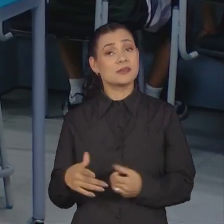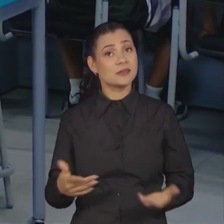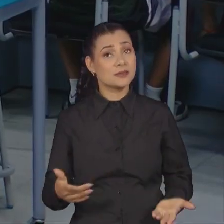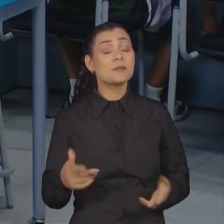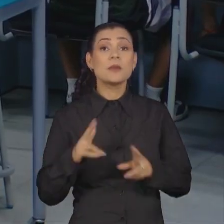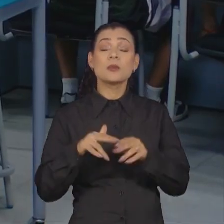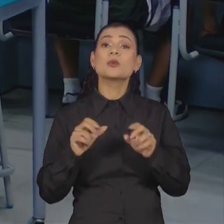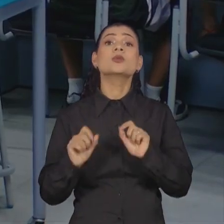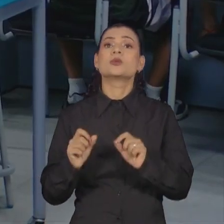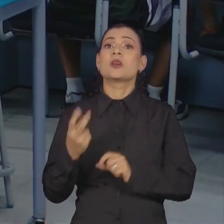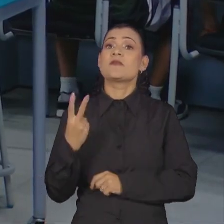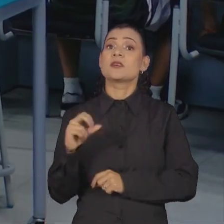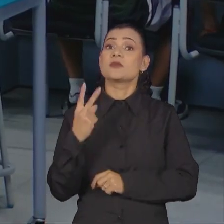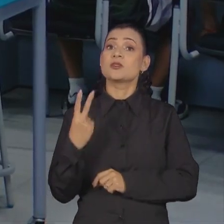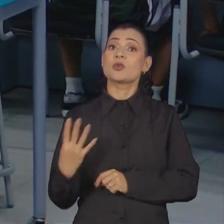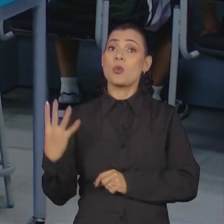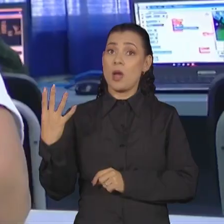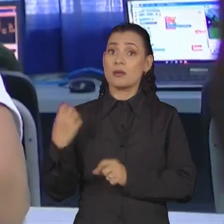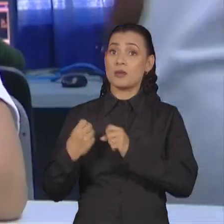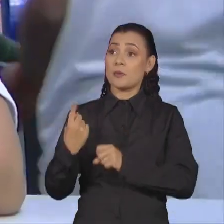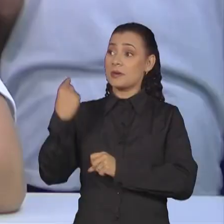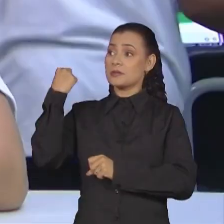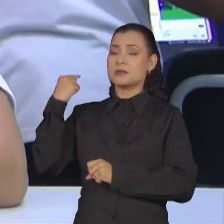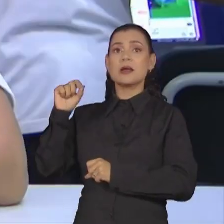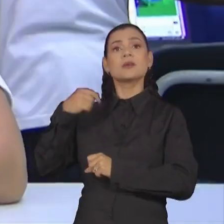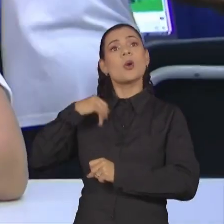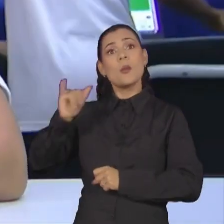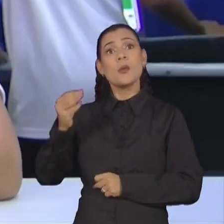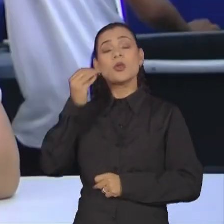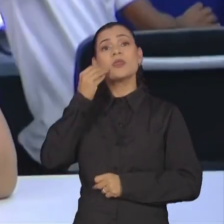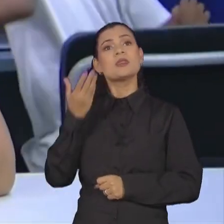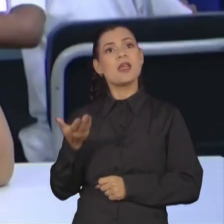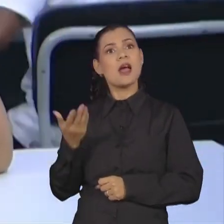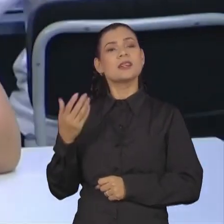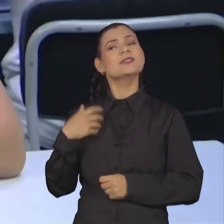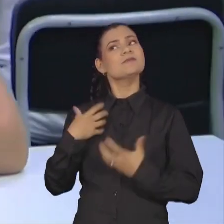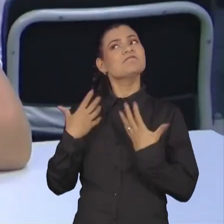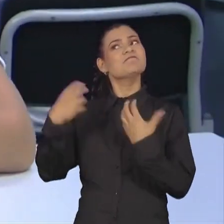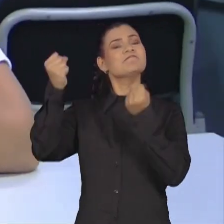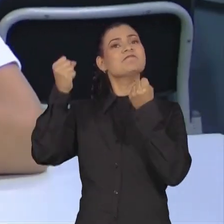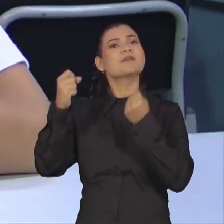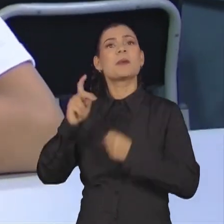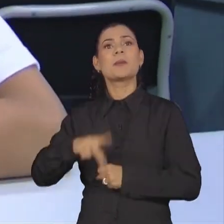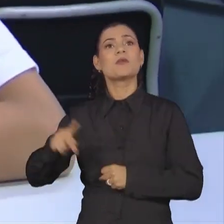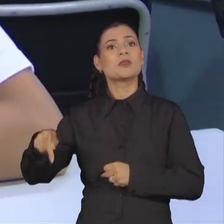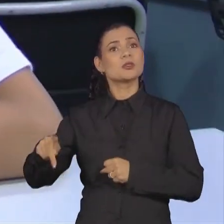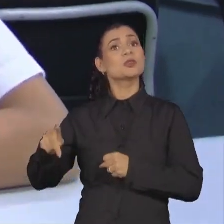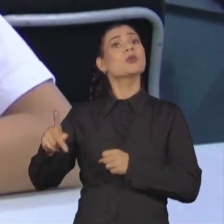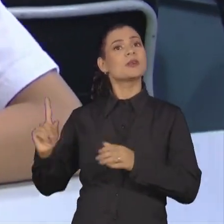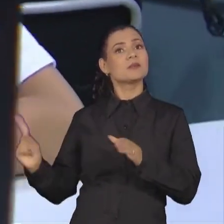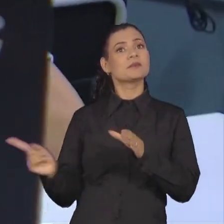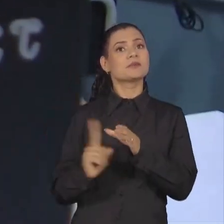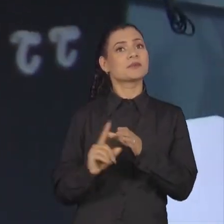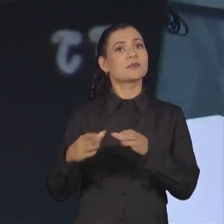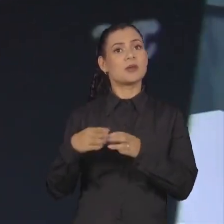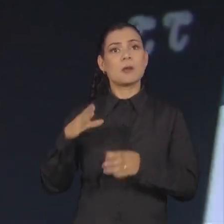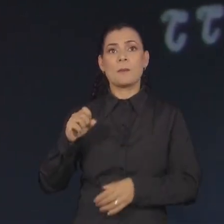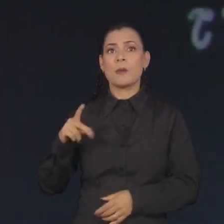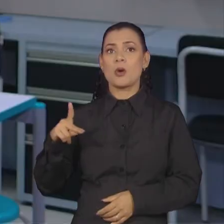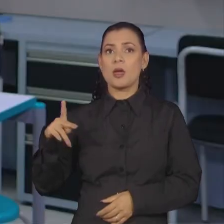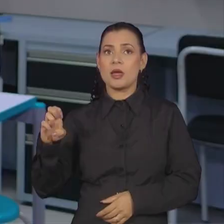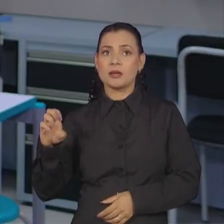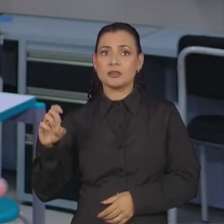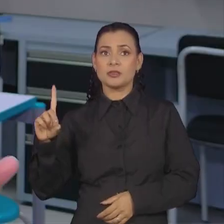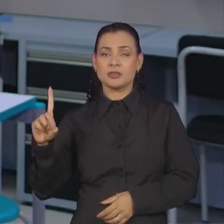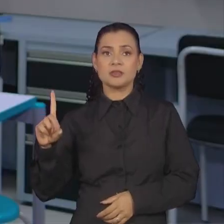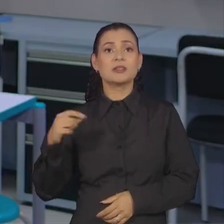do ano de 2024, surgiu a oportunidade que mudou seu caminho, ser professora ingressante no POED. E isso me